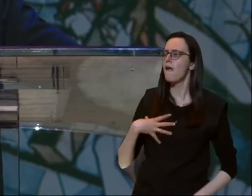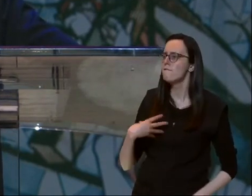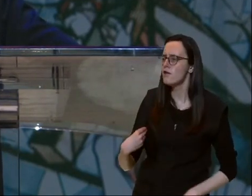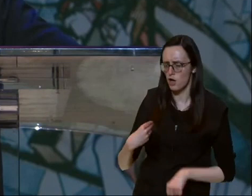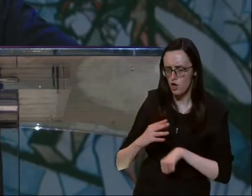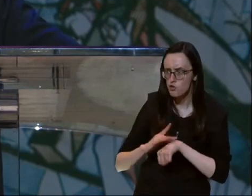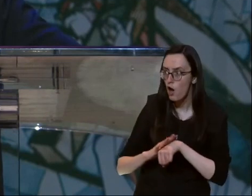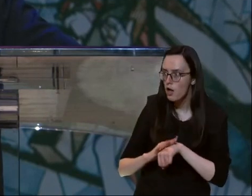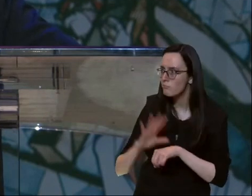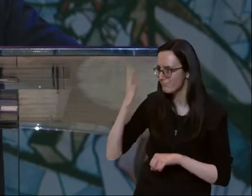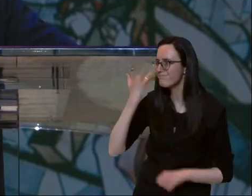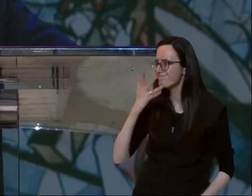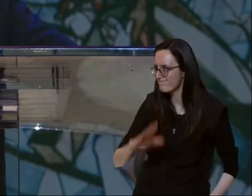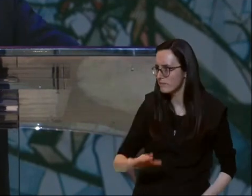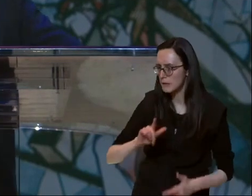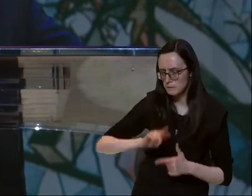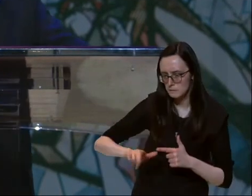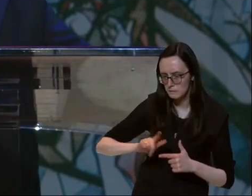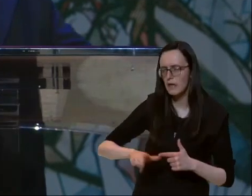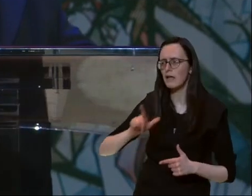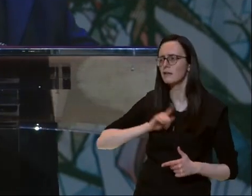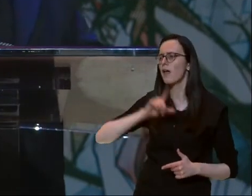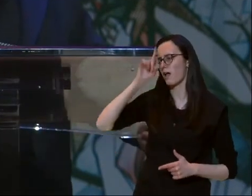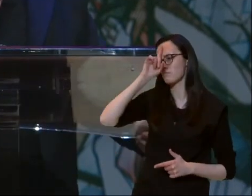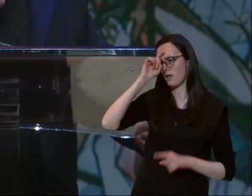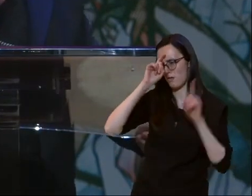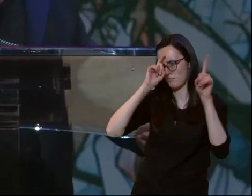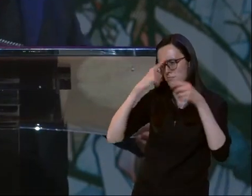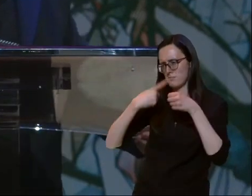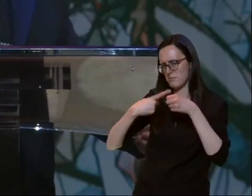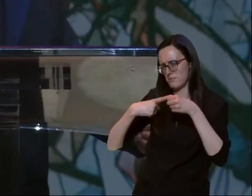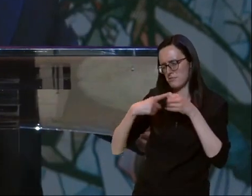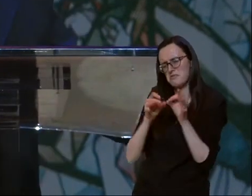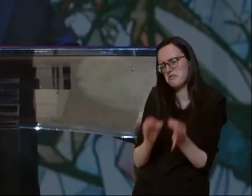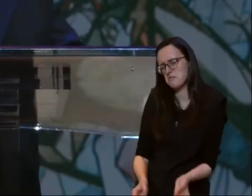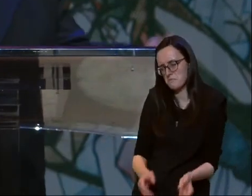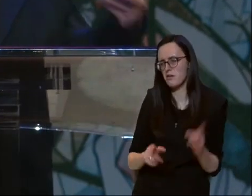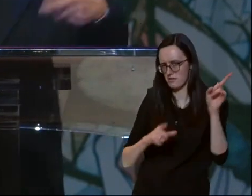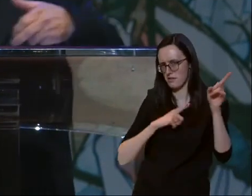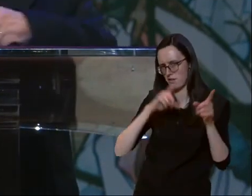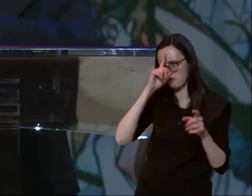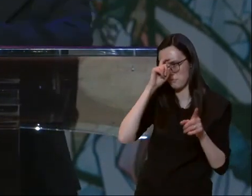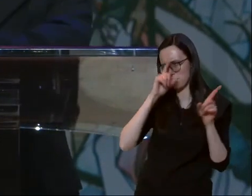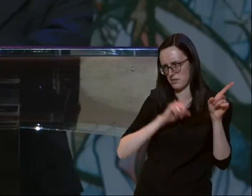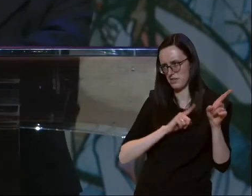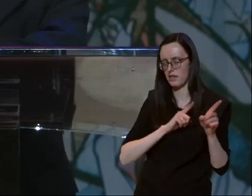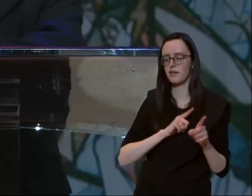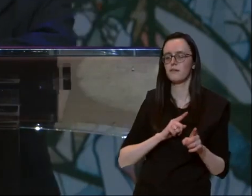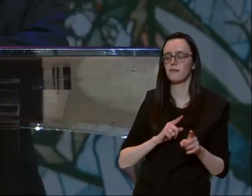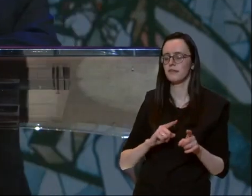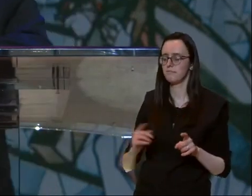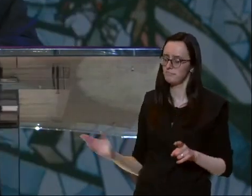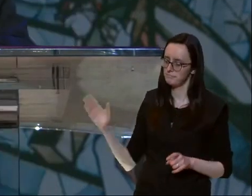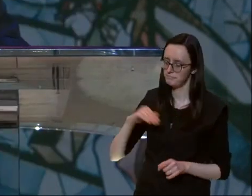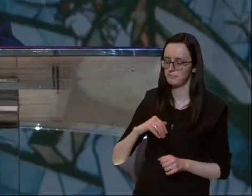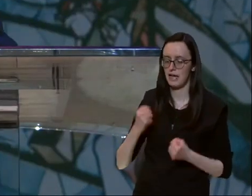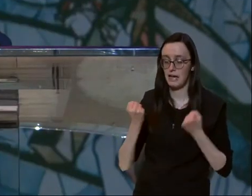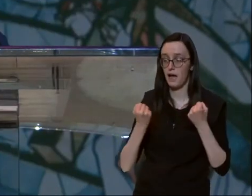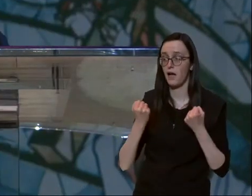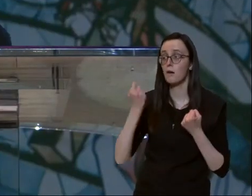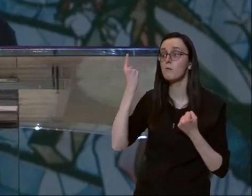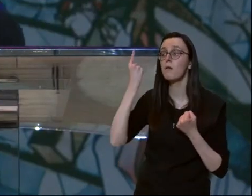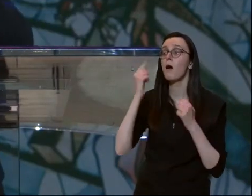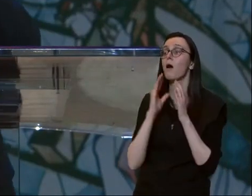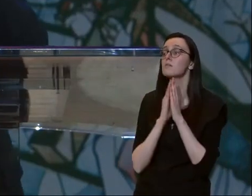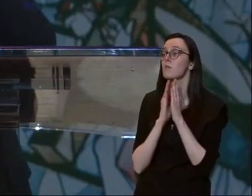mal, tinha um hospitalzinho na nossa cidade, simples. A gente entrava no carro,